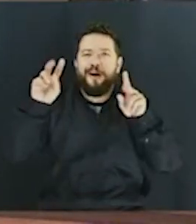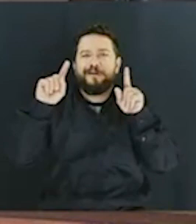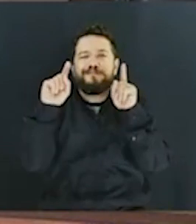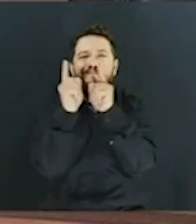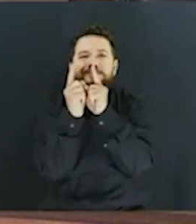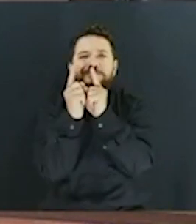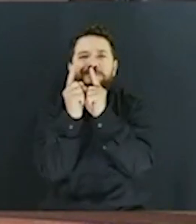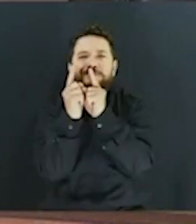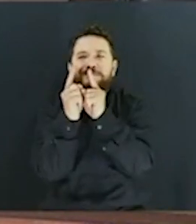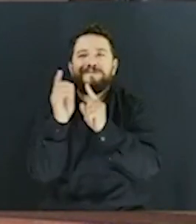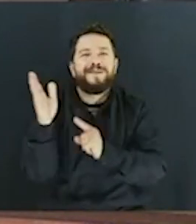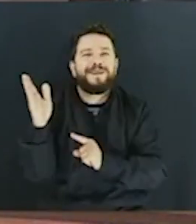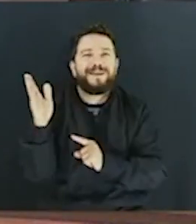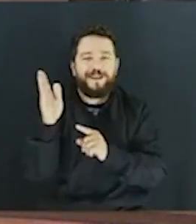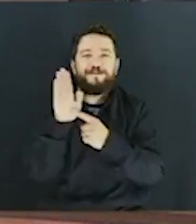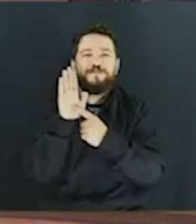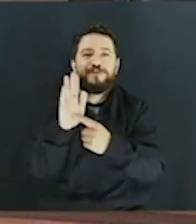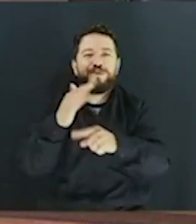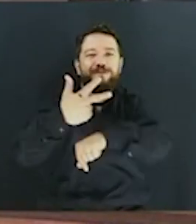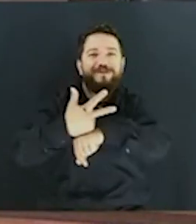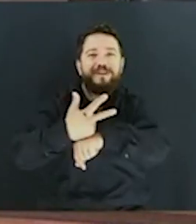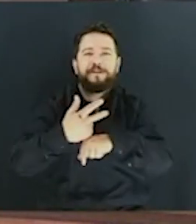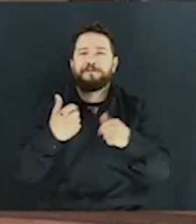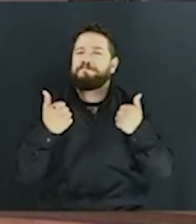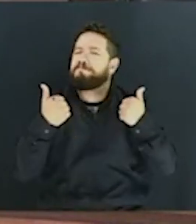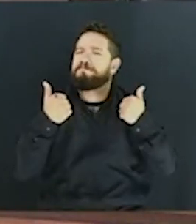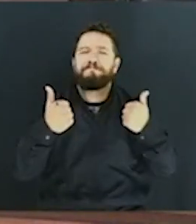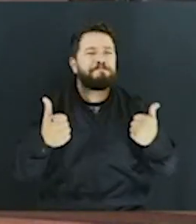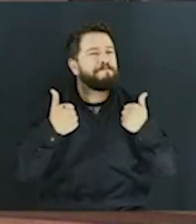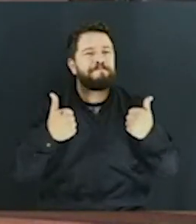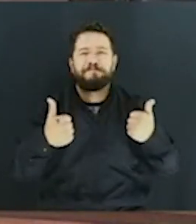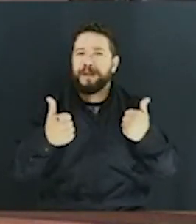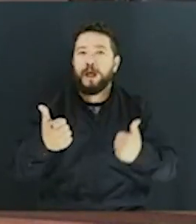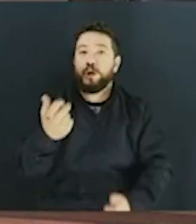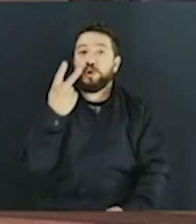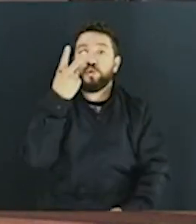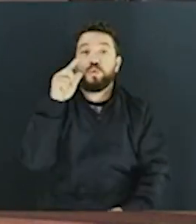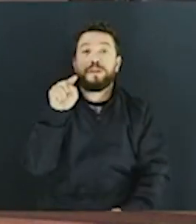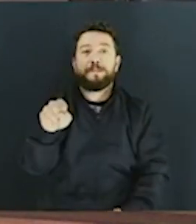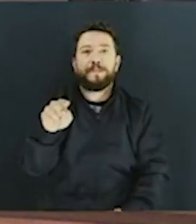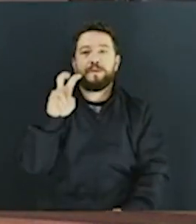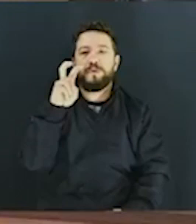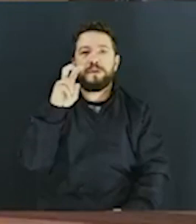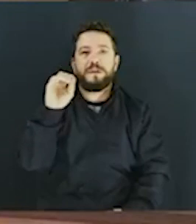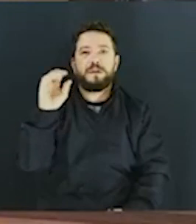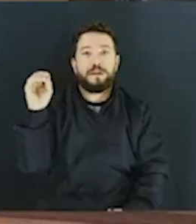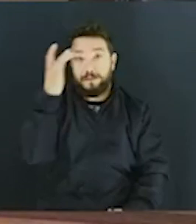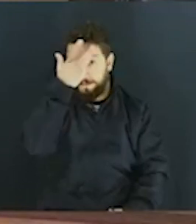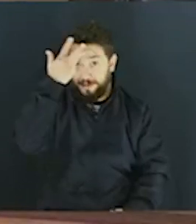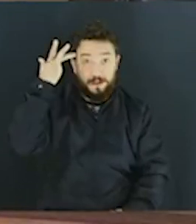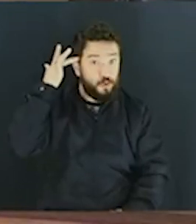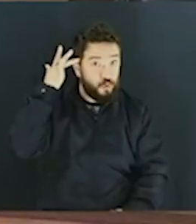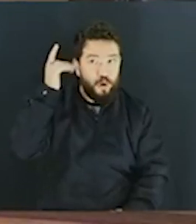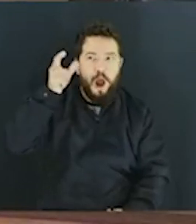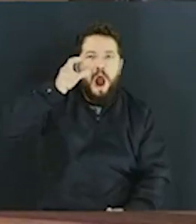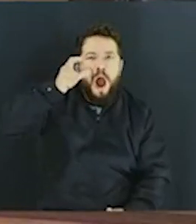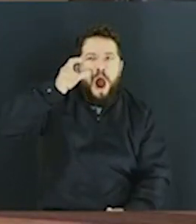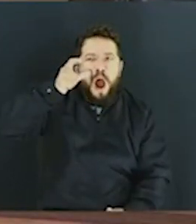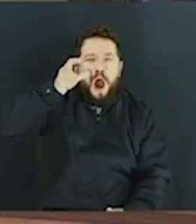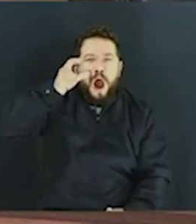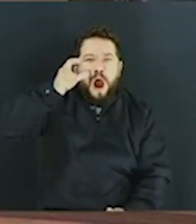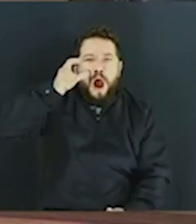bacana, cerca de 2.500 pessoas estavam lá, o Ópera de Arame todo lotado,